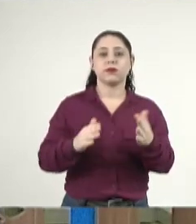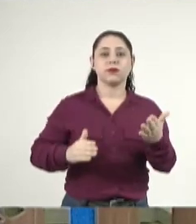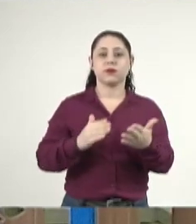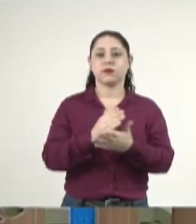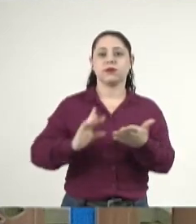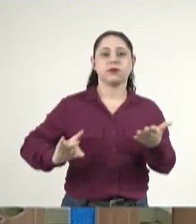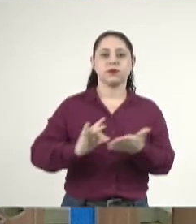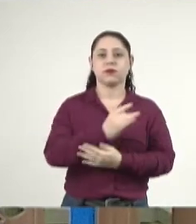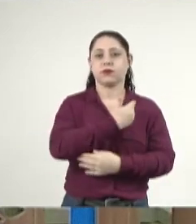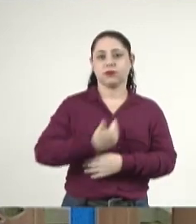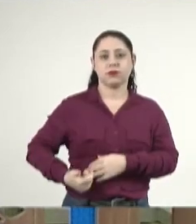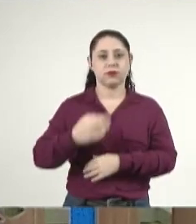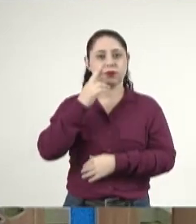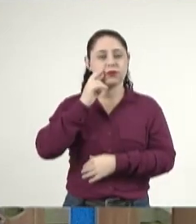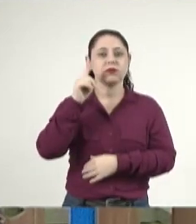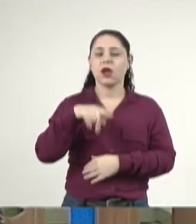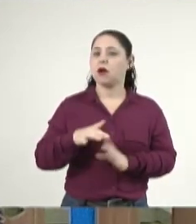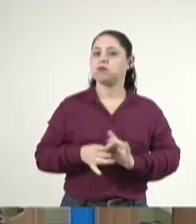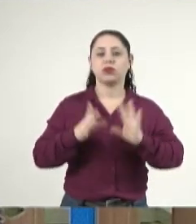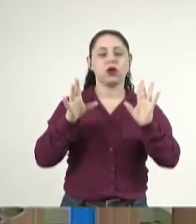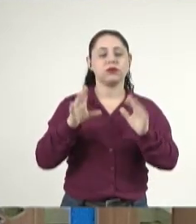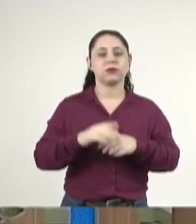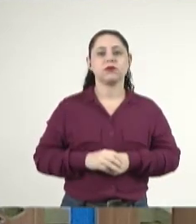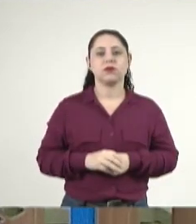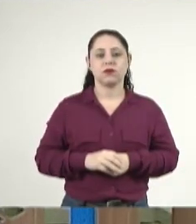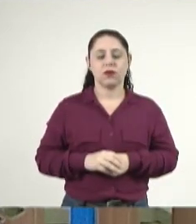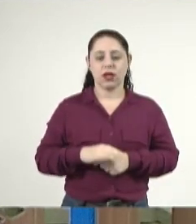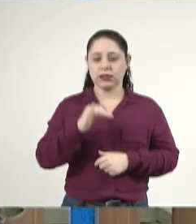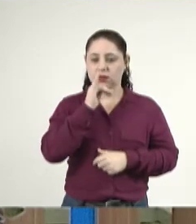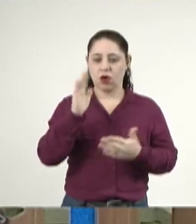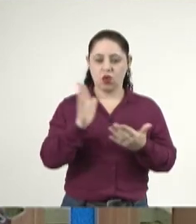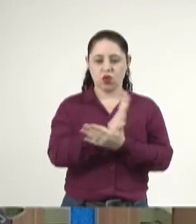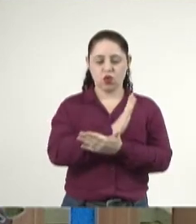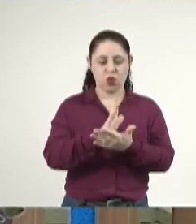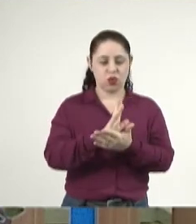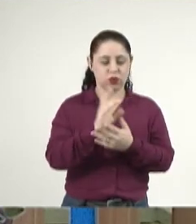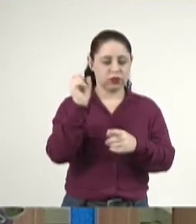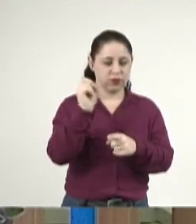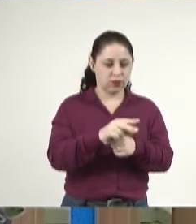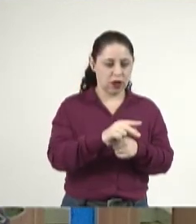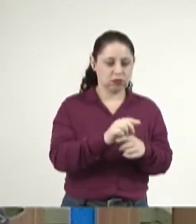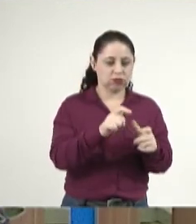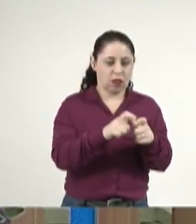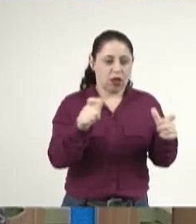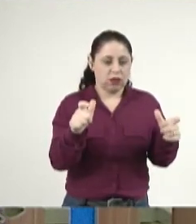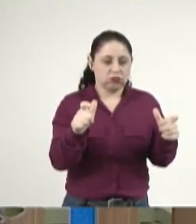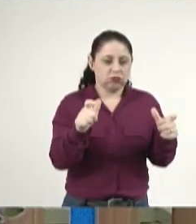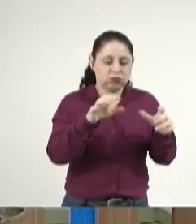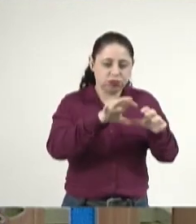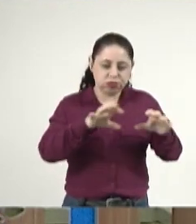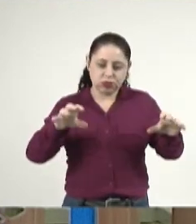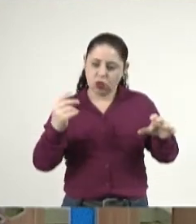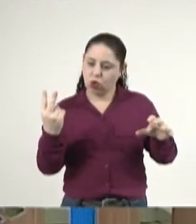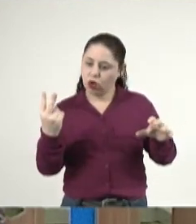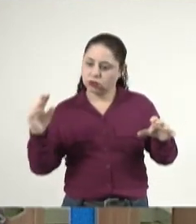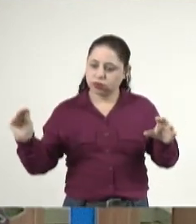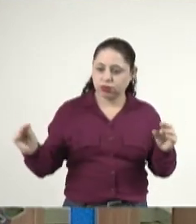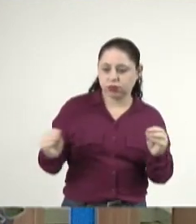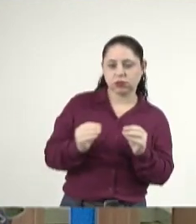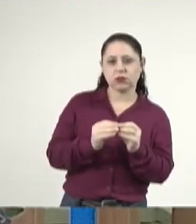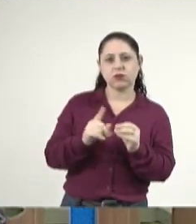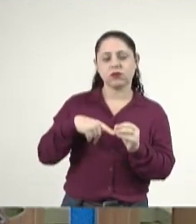a sanção do governador Eduardo Rido, é permitir a transformação de alguns cargos em comissão, 2 em 1 ou 1 em 2,